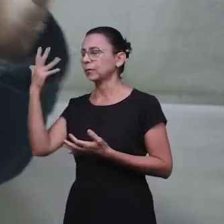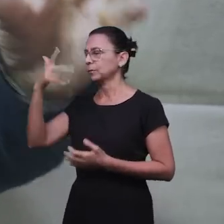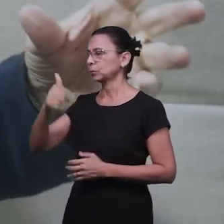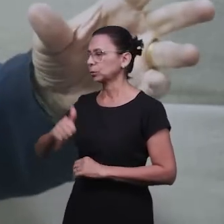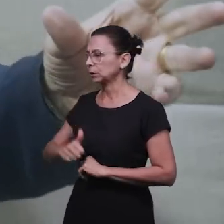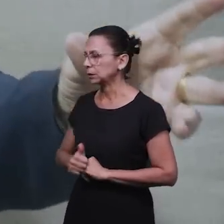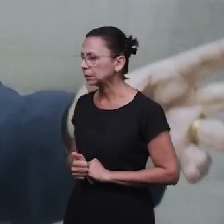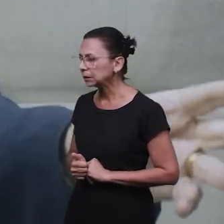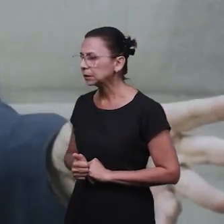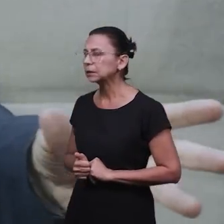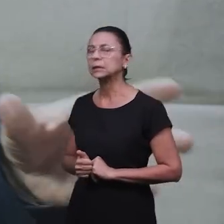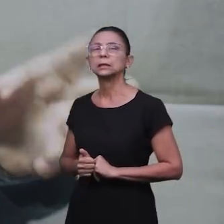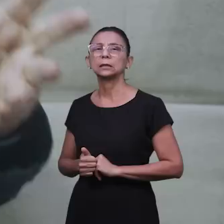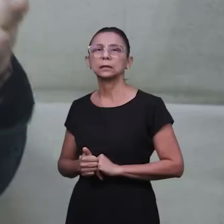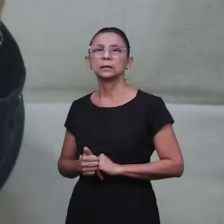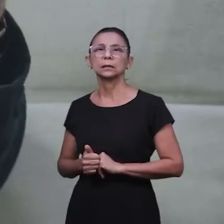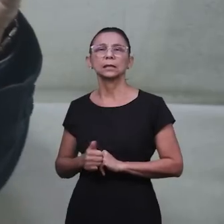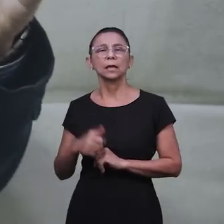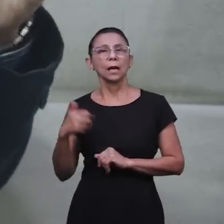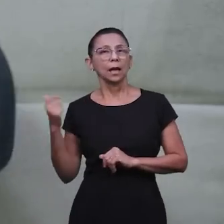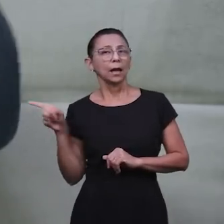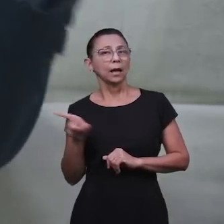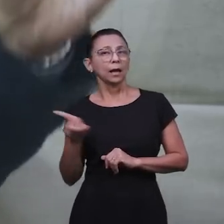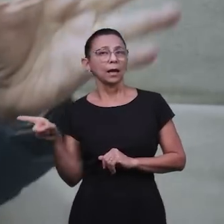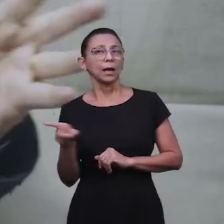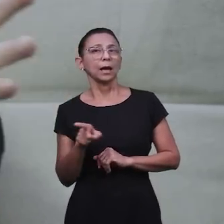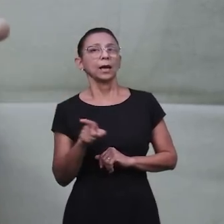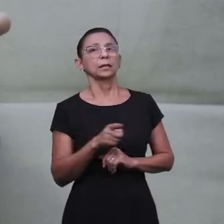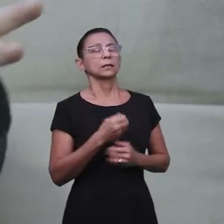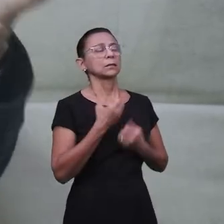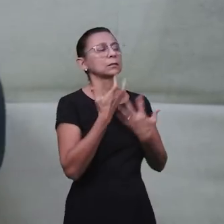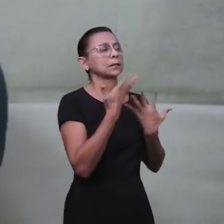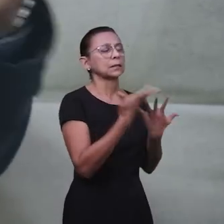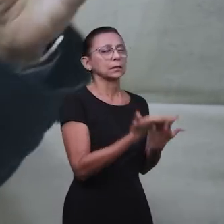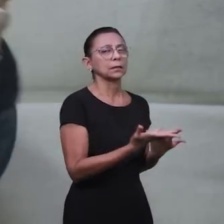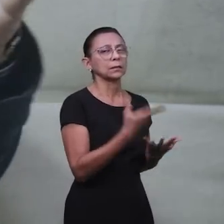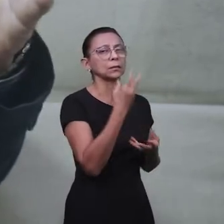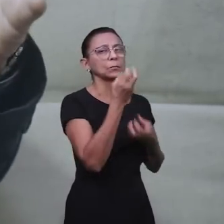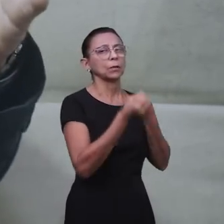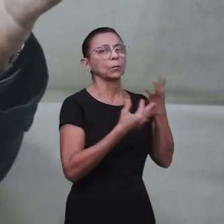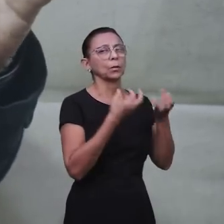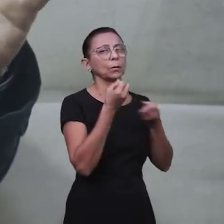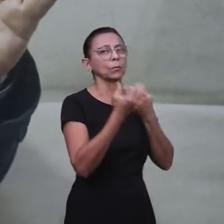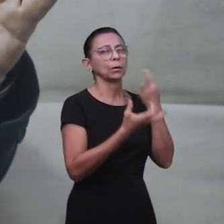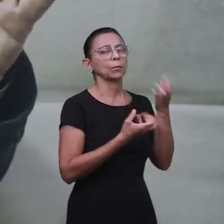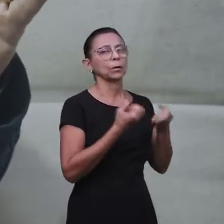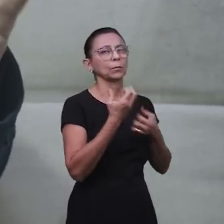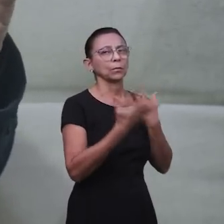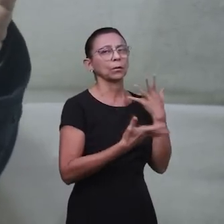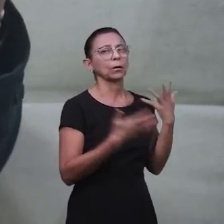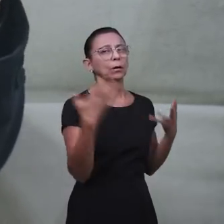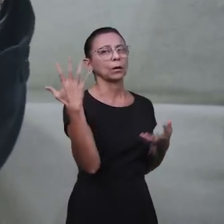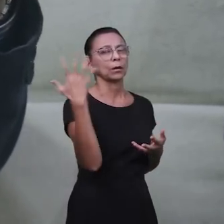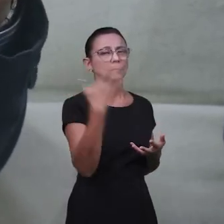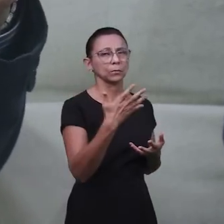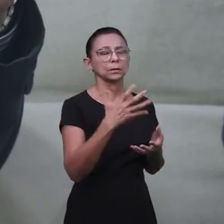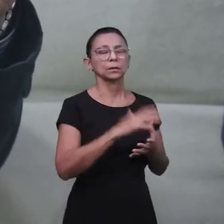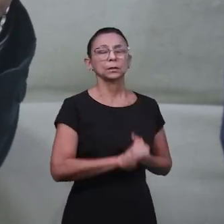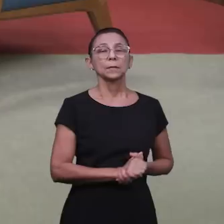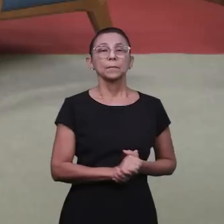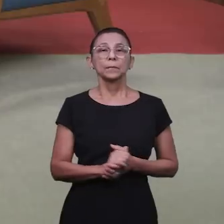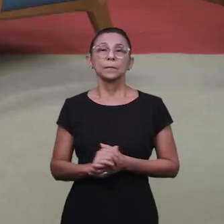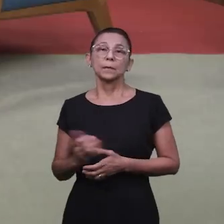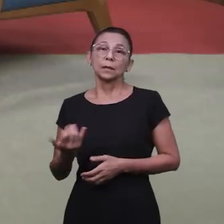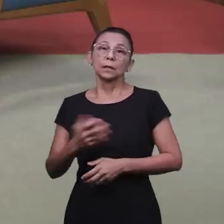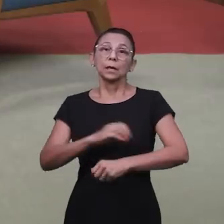beleza da noiva, a noiva, não é? Se declarando. Ele faz esse parêntese no meio desse diálogo e fala assim, né? Antes que refresque o dia